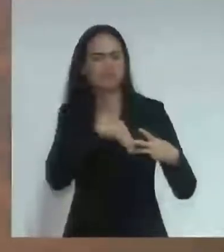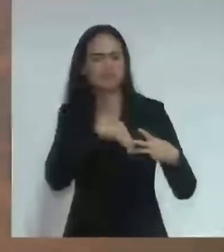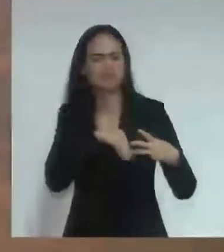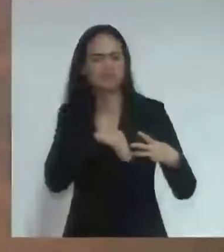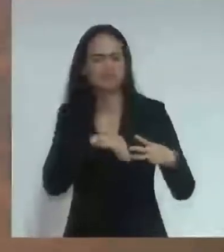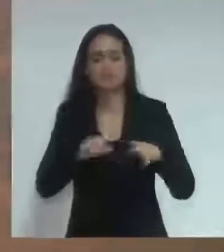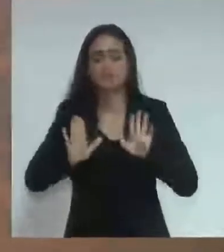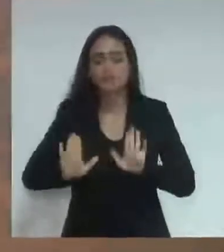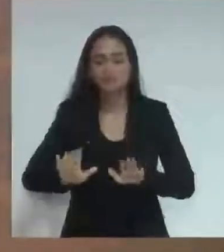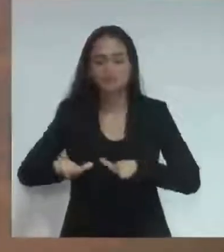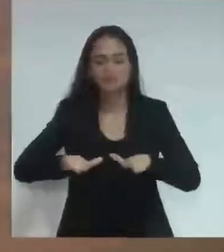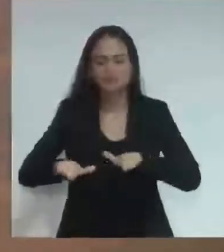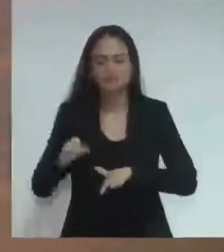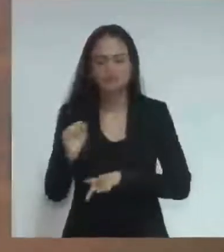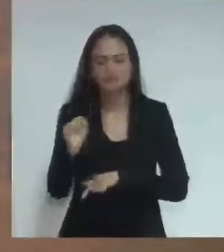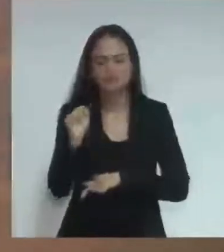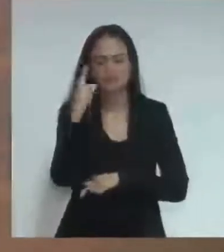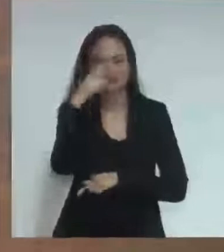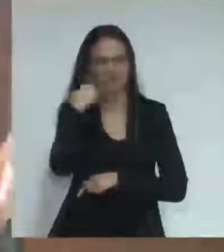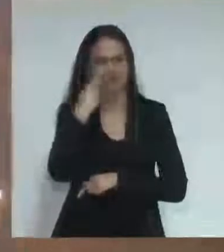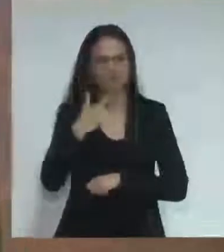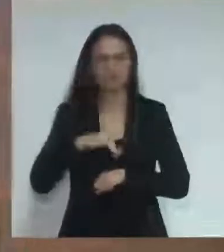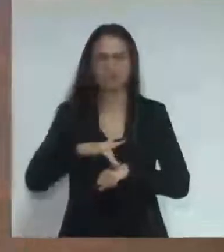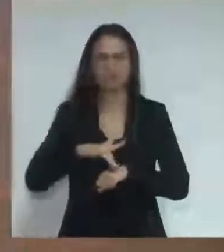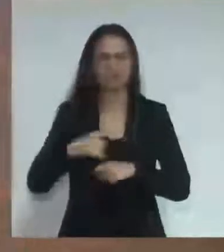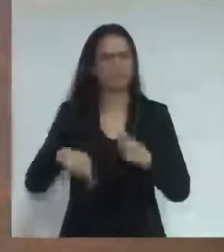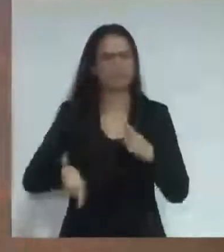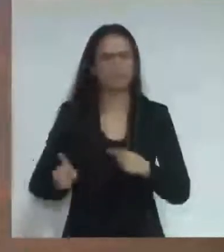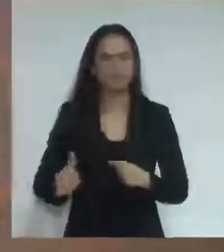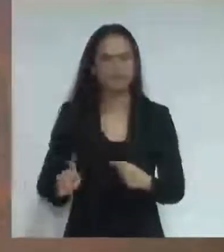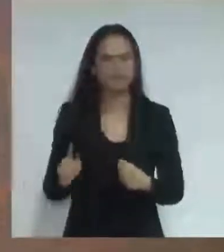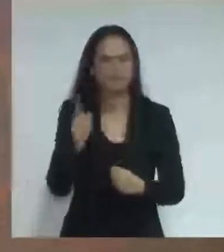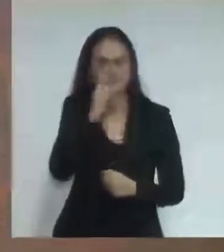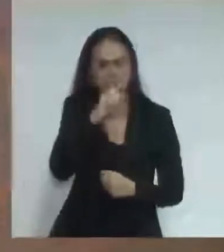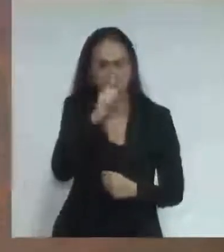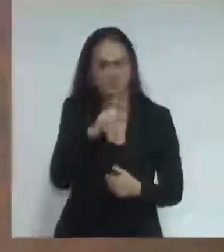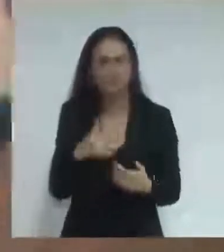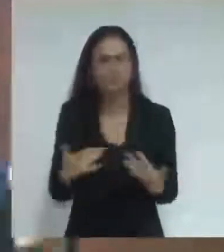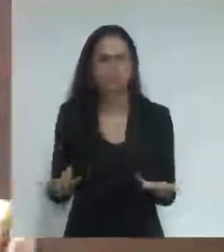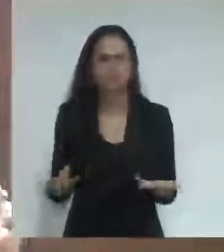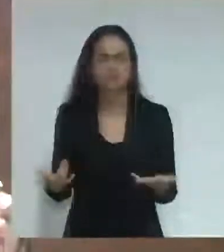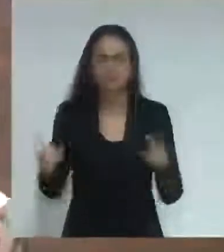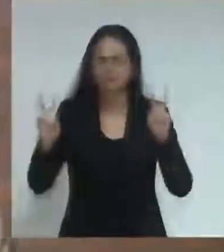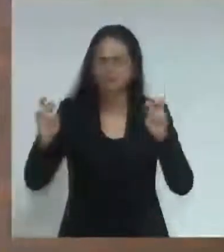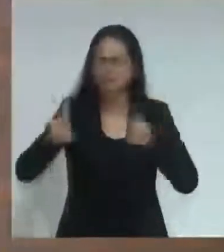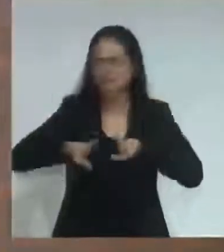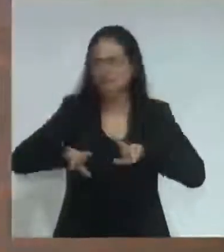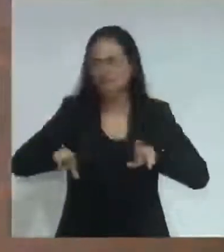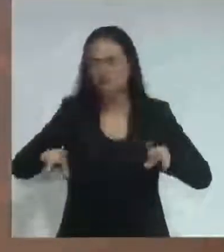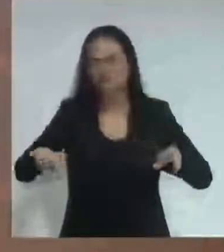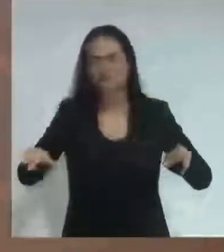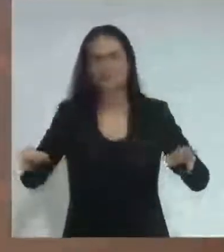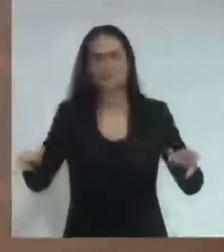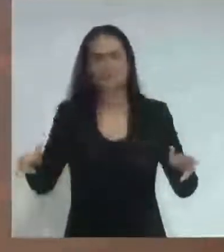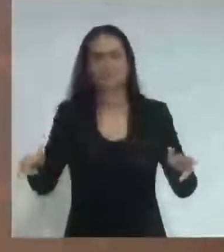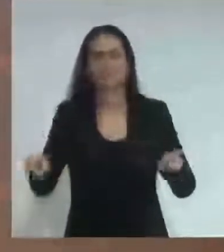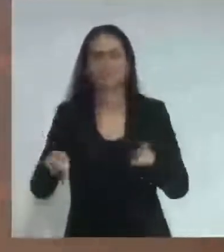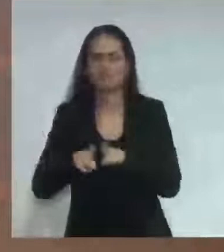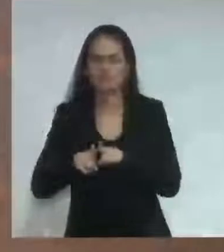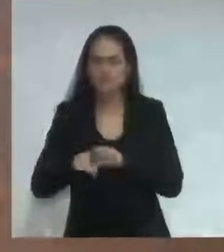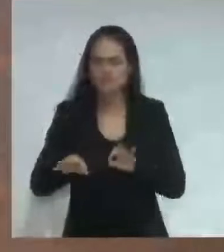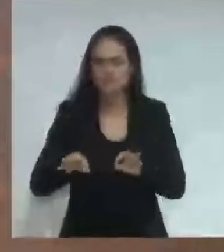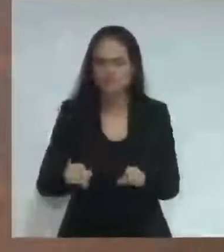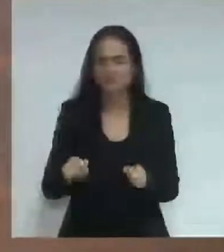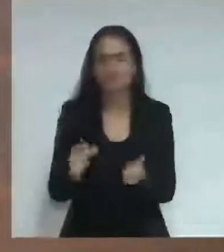trabalhar só 8 horas. Né? Entre outras questões, que vão dessa questão até essa última,